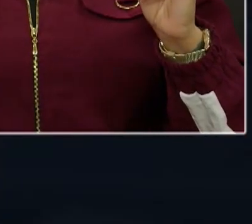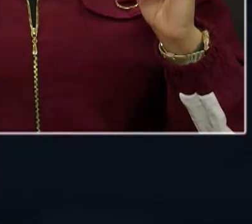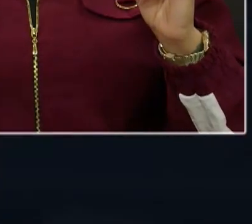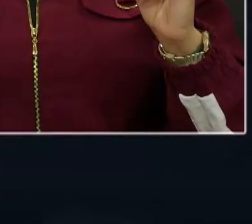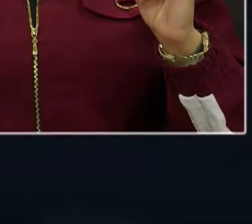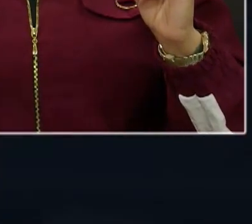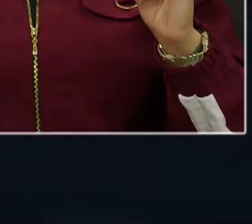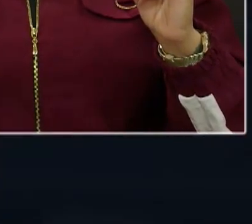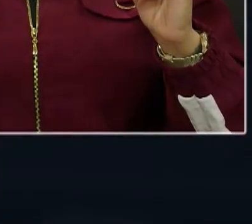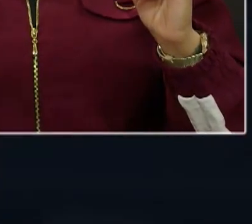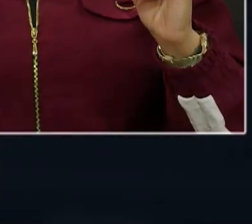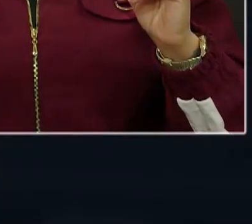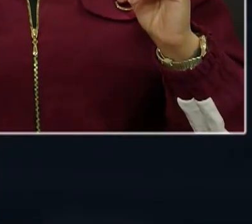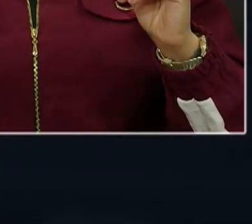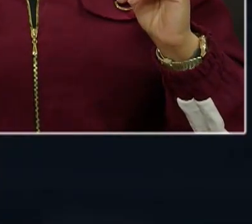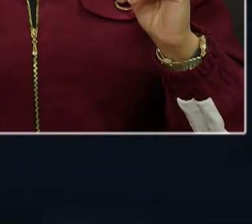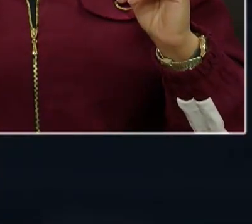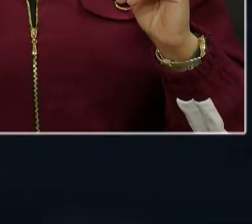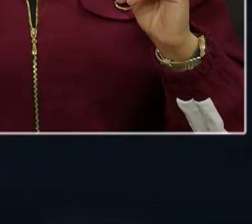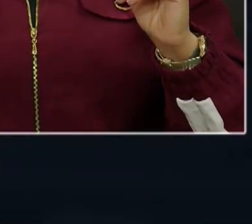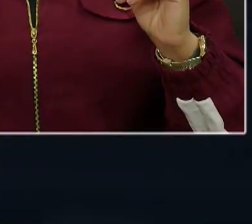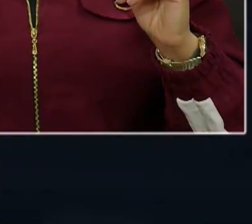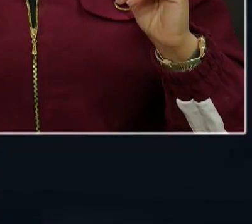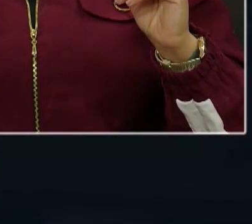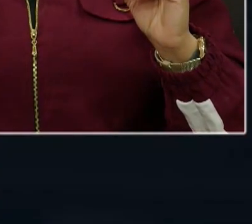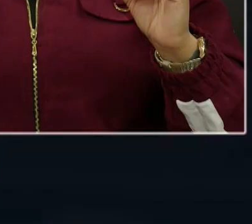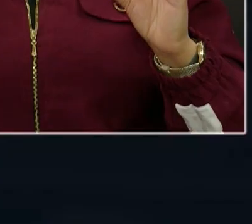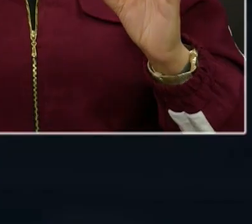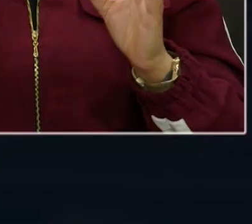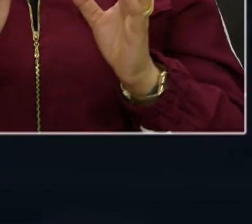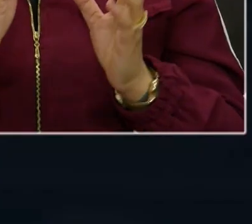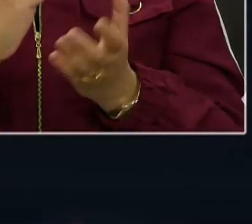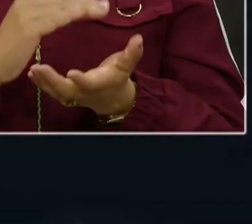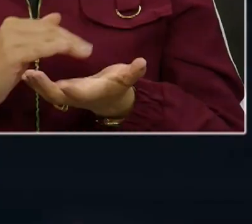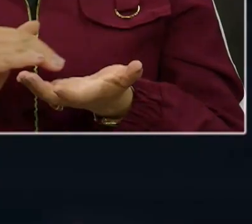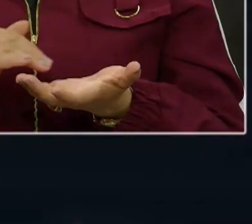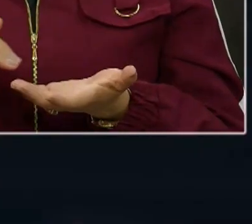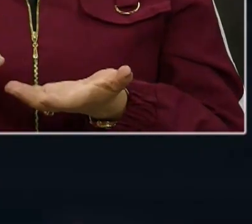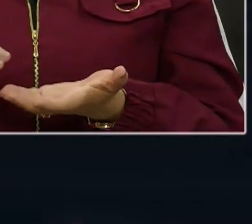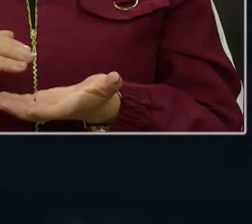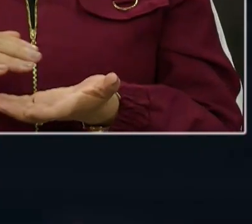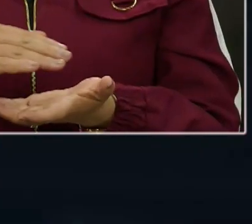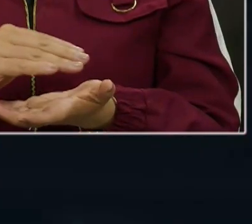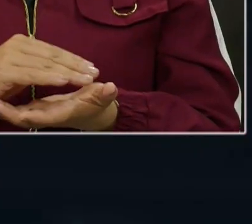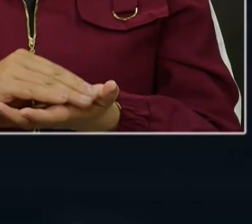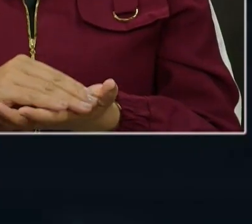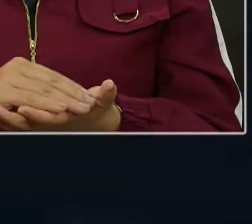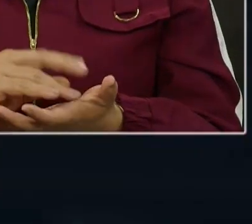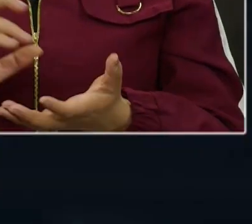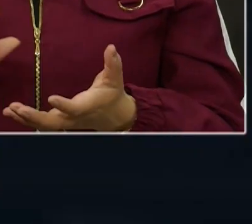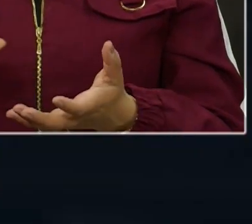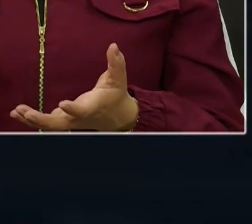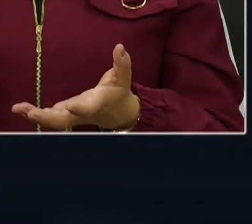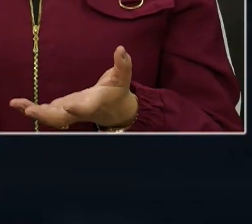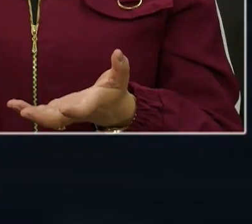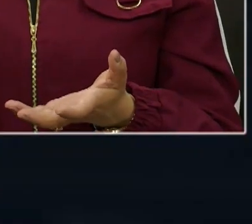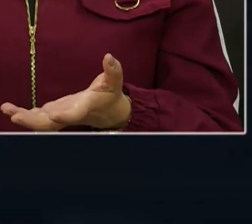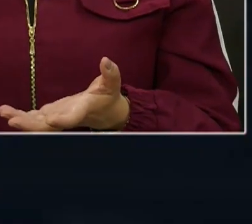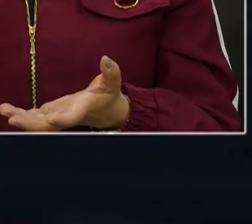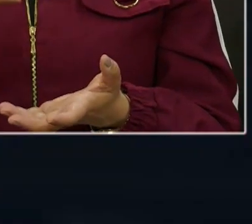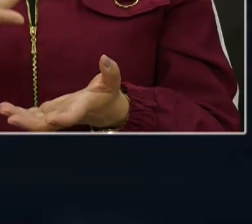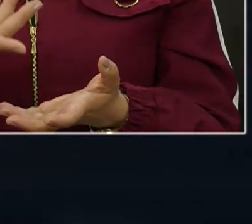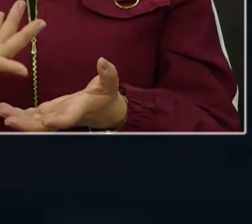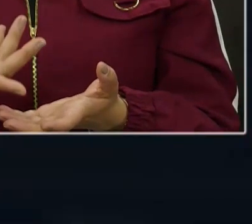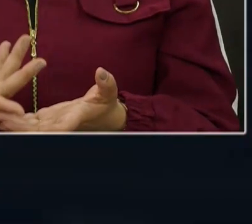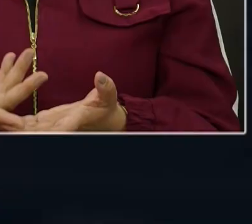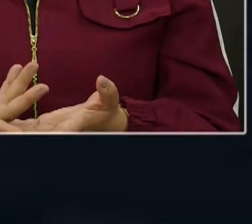ocasionaram, vamos colocar uma aspas aqui, não vamos colocar a culpa nas pessoas, né? Esses pais que de repente ocasionaram essa situação, de repente até de